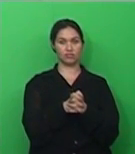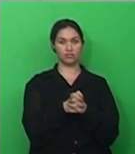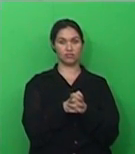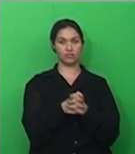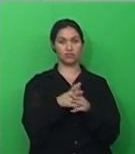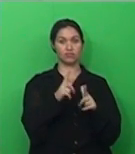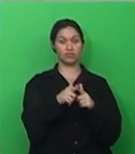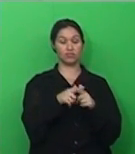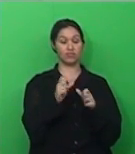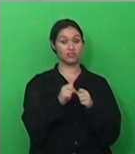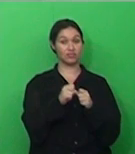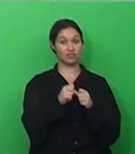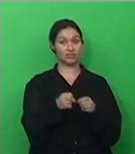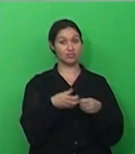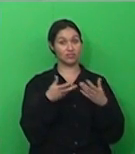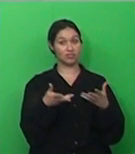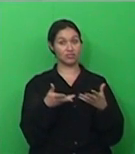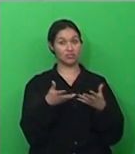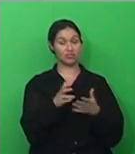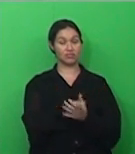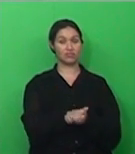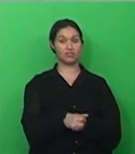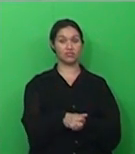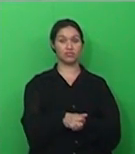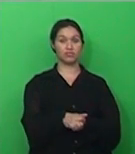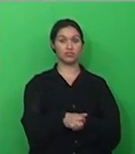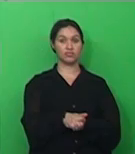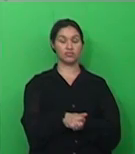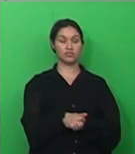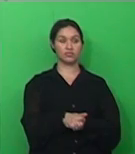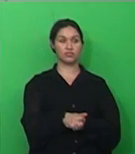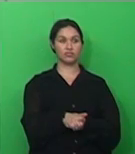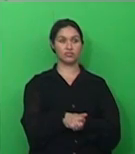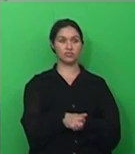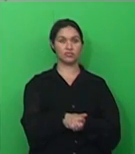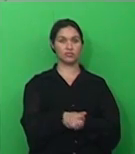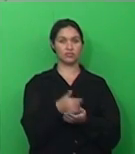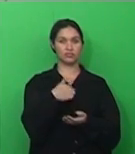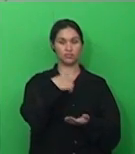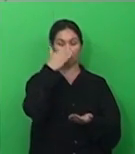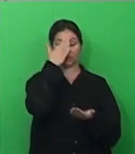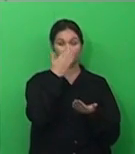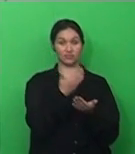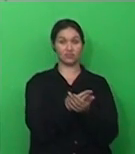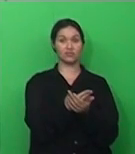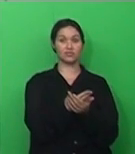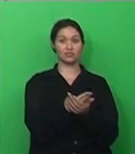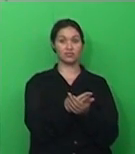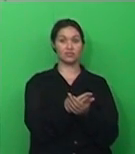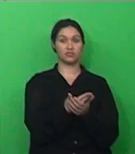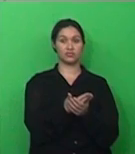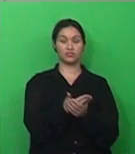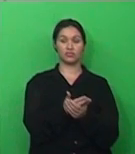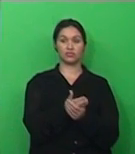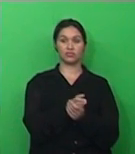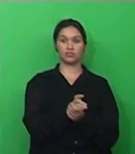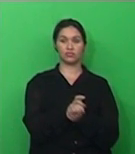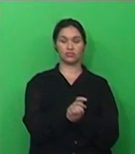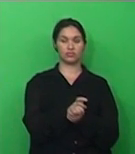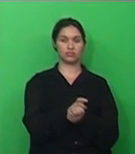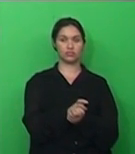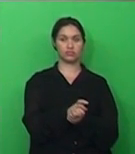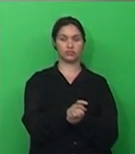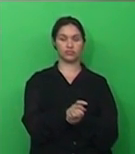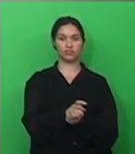isso? Uma parte, vereador. Eu acho que essa confusão das competências